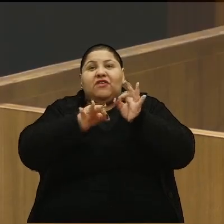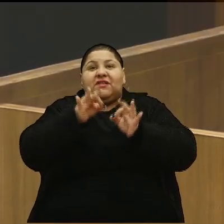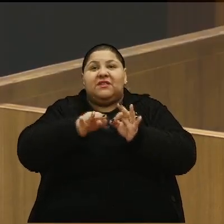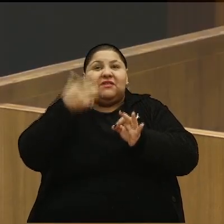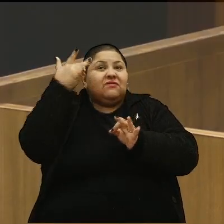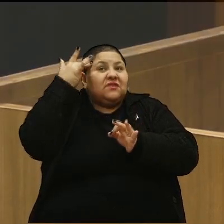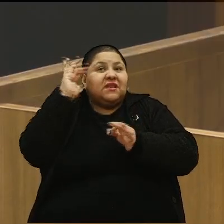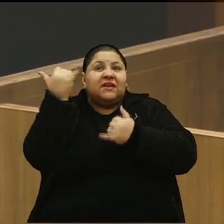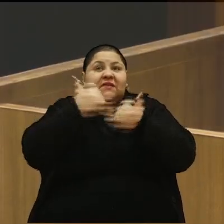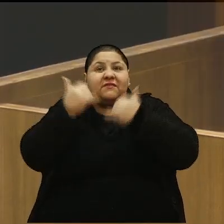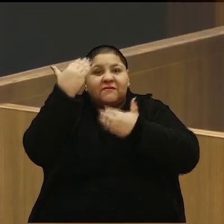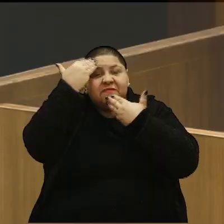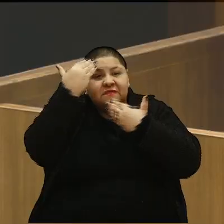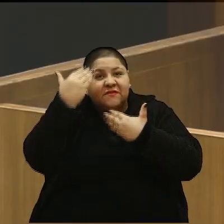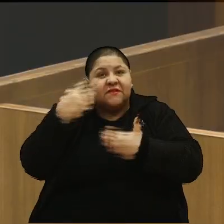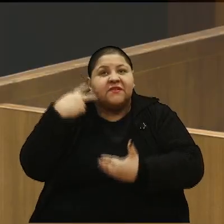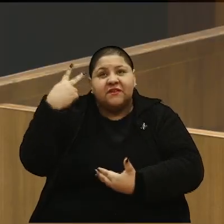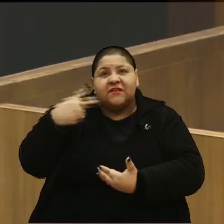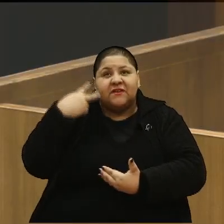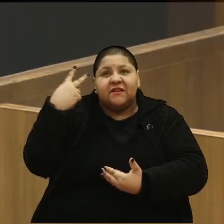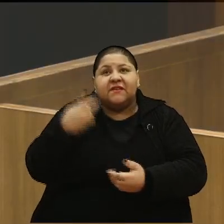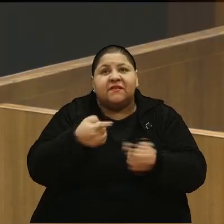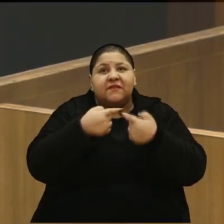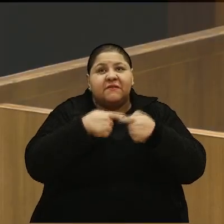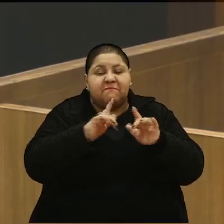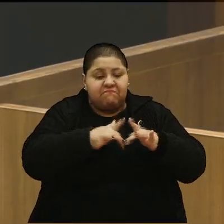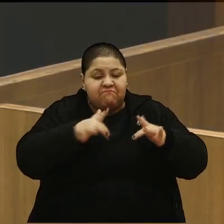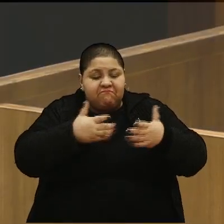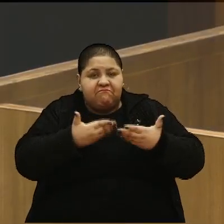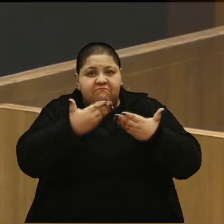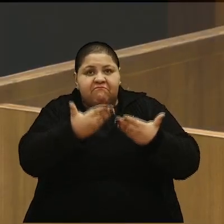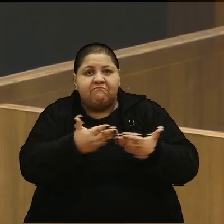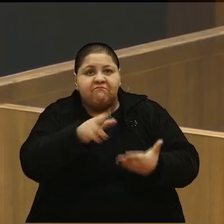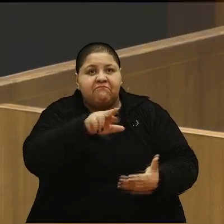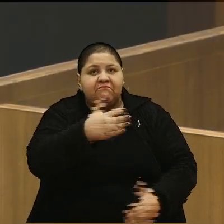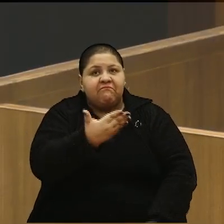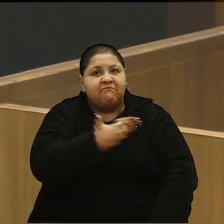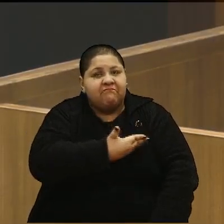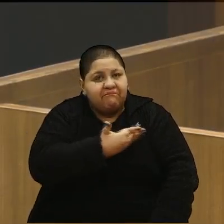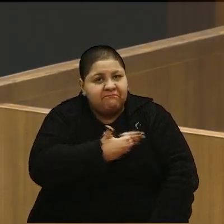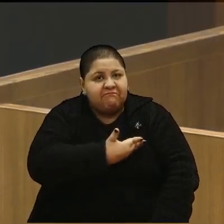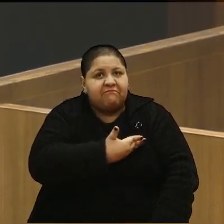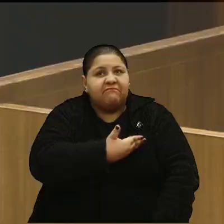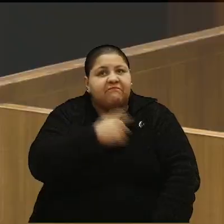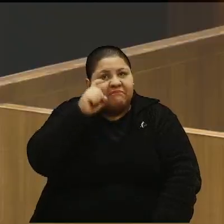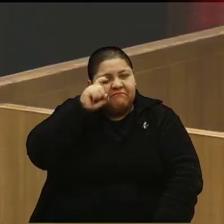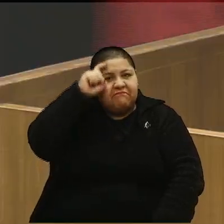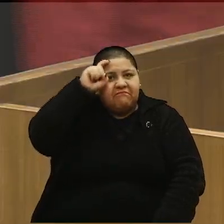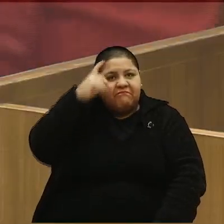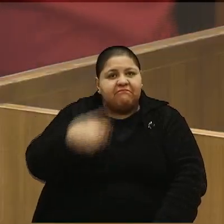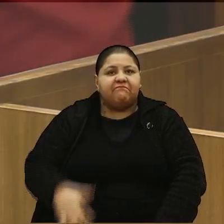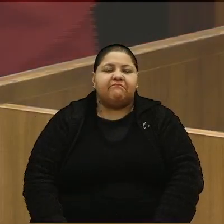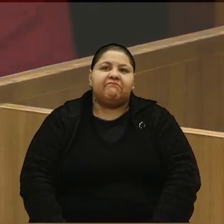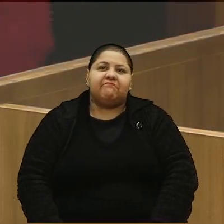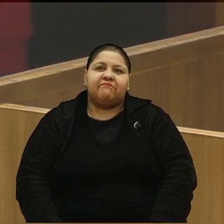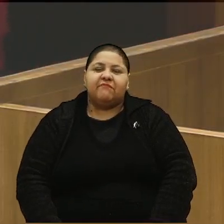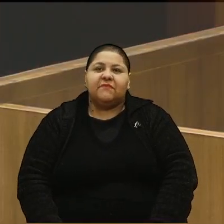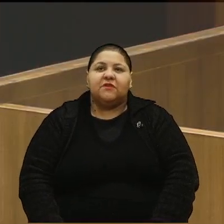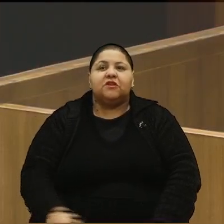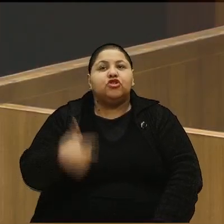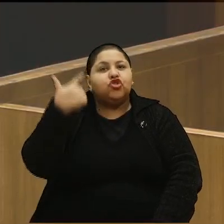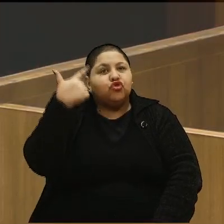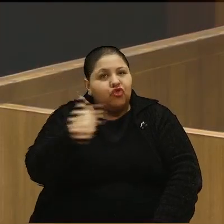vereador. Então, muito obrigado, vereador, mas eu vim aqui me solidarizar com o meu irmão, meu amigo Bizi. Aquilo, de